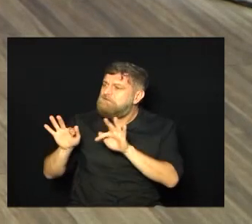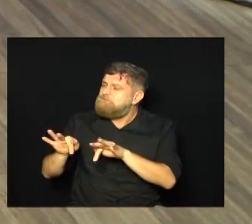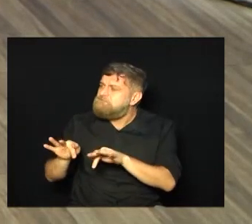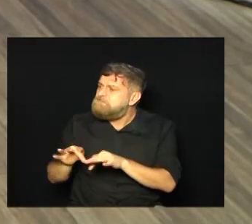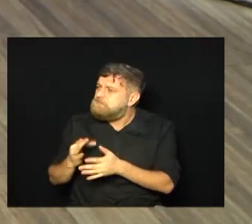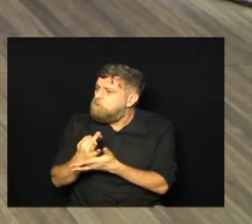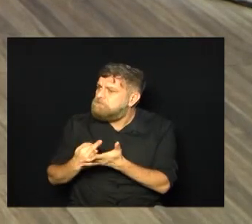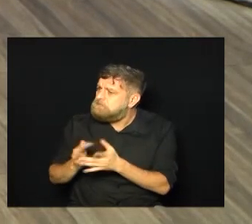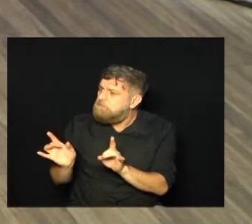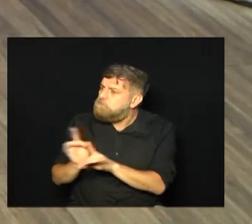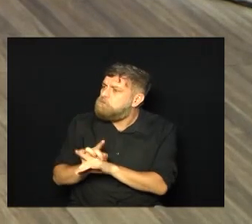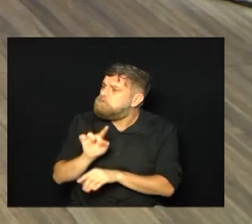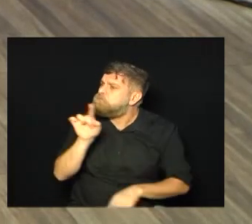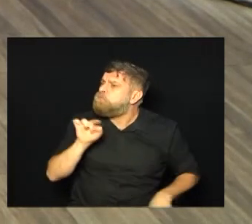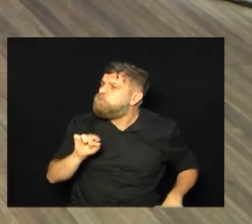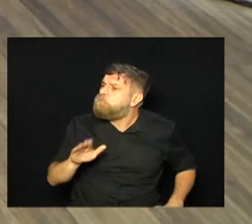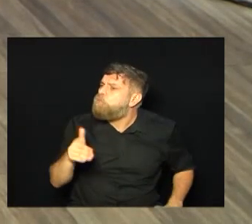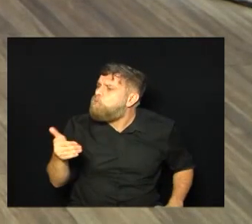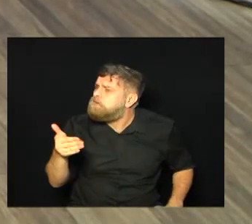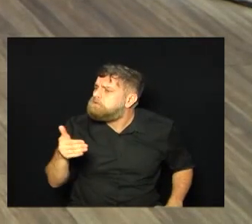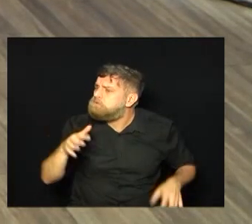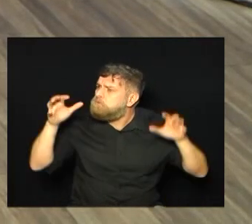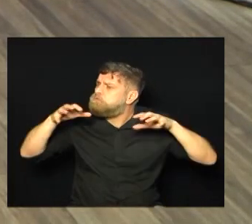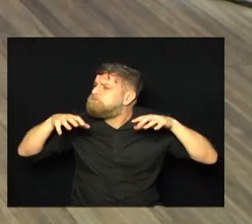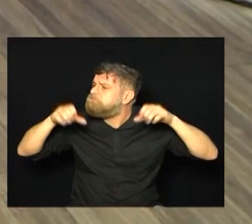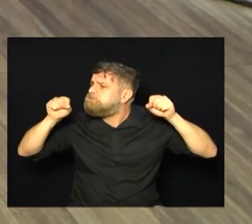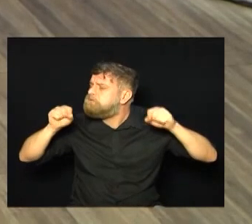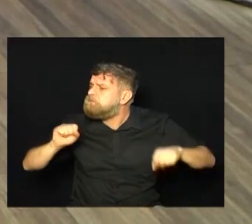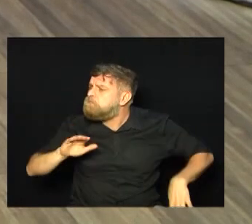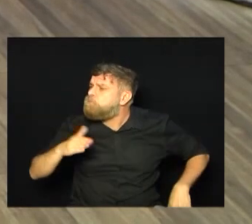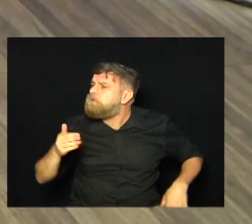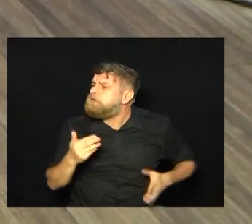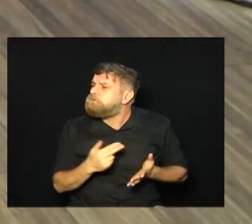Quando que terminou o ano em que não choveu o livro?